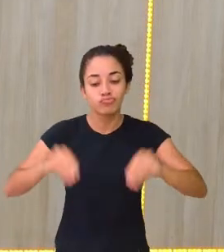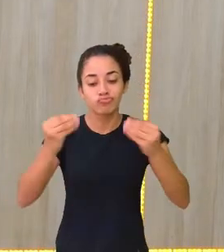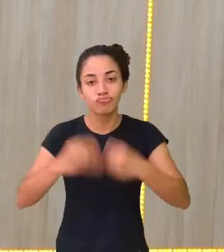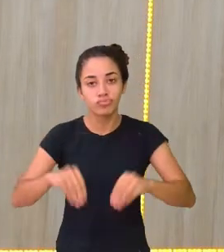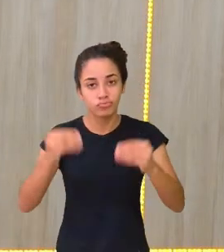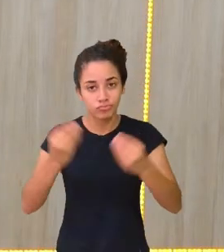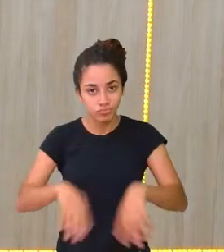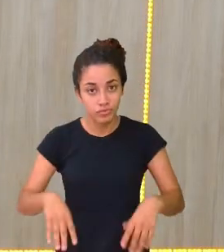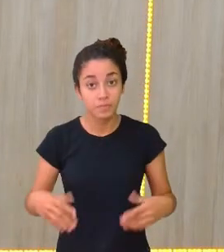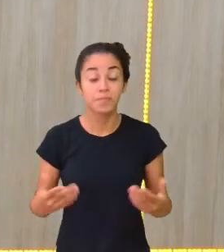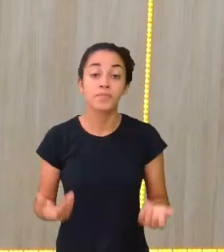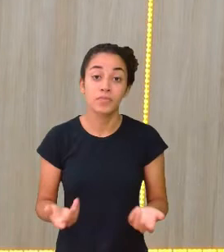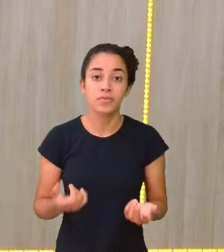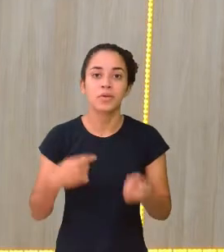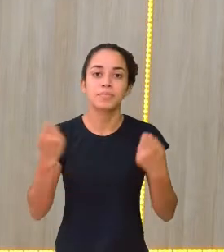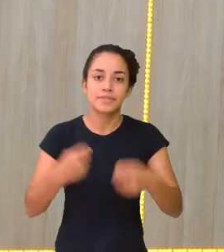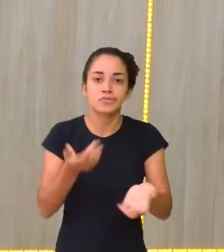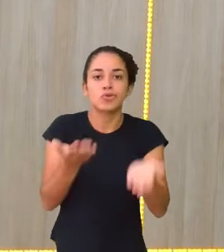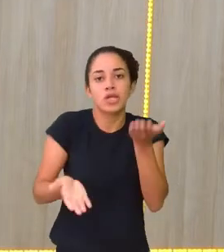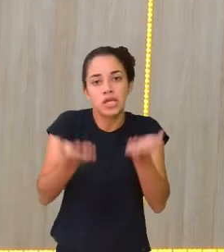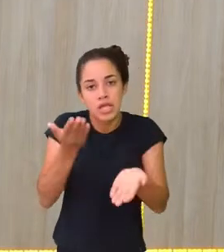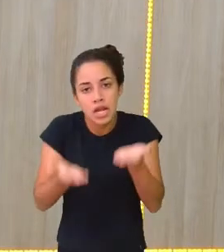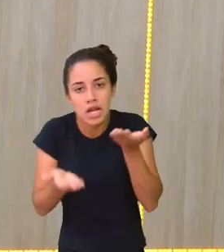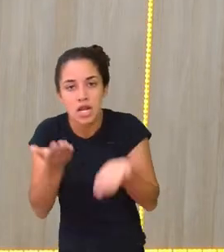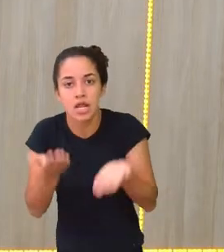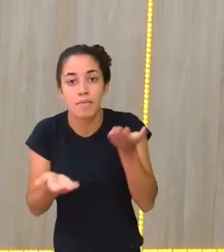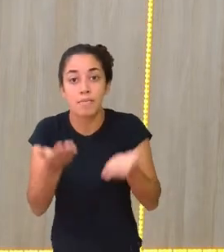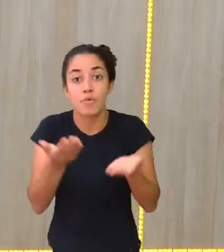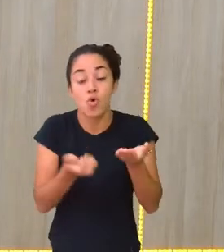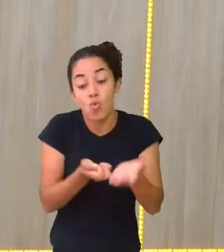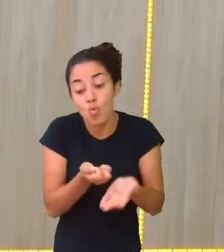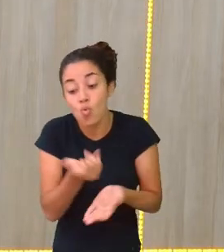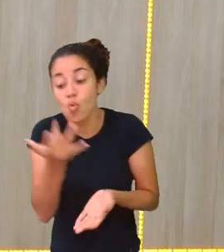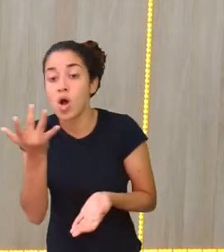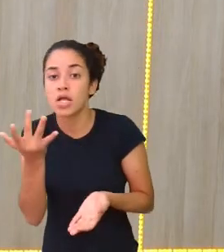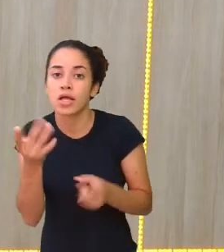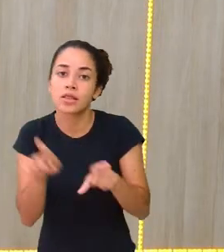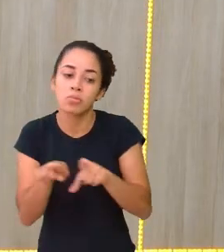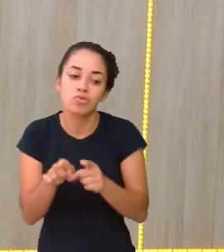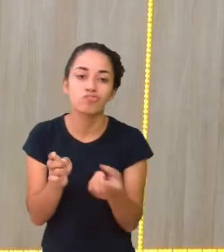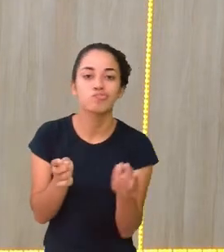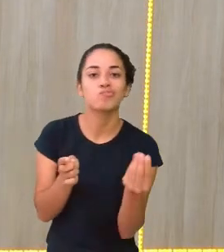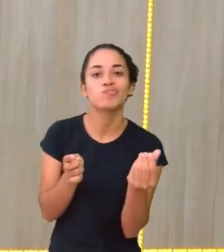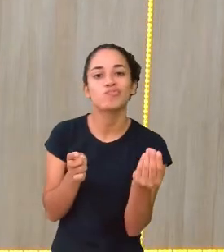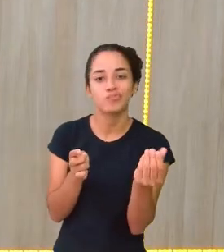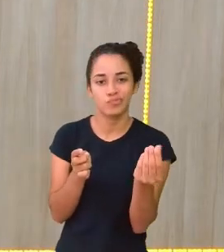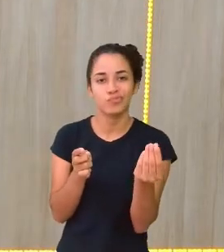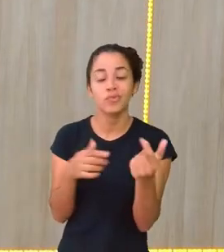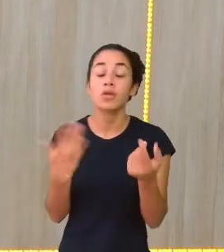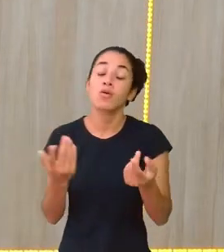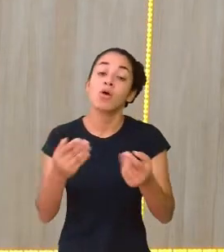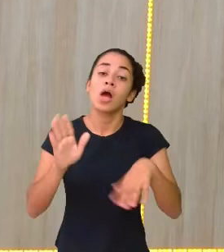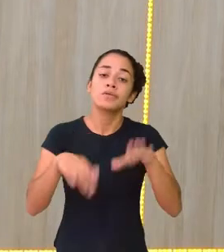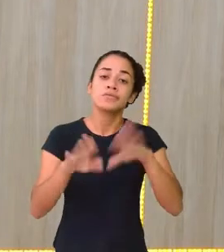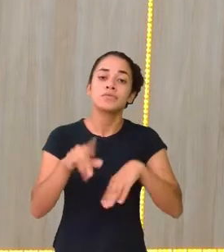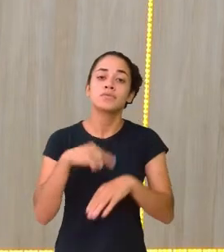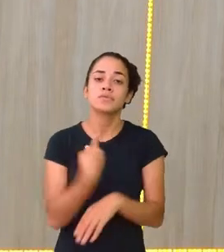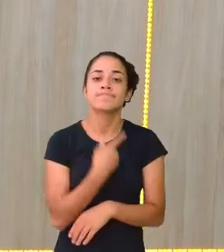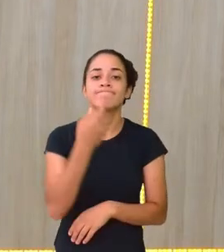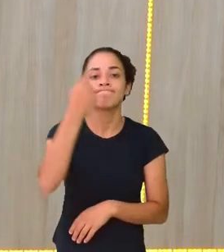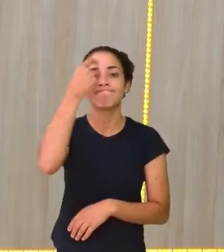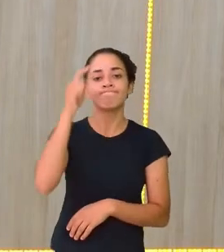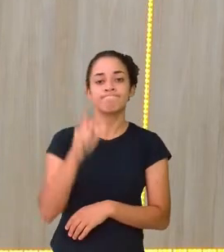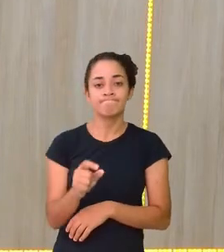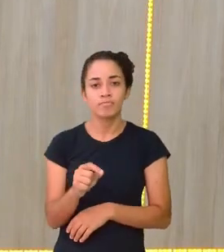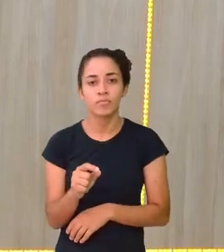alimentação saudável deve ser equilibrada, tanto em quantidade quanto em qualidade. Então, muitas vezes a gente pensa que é a questão